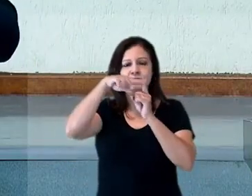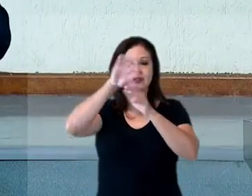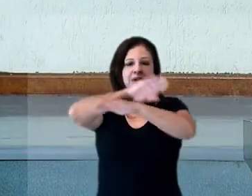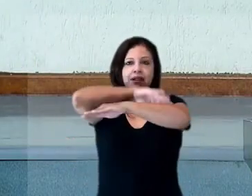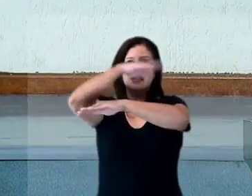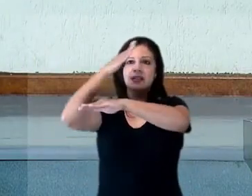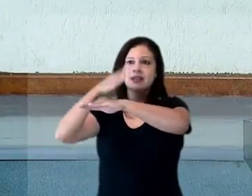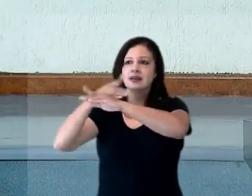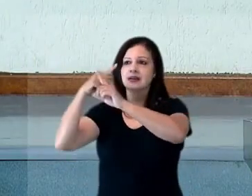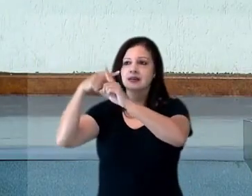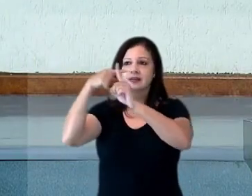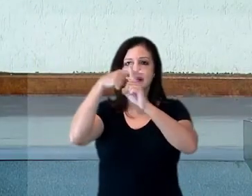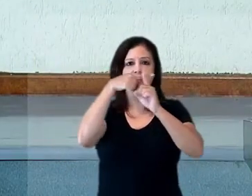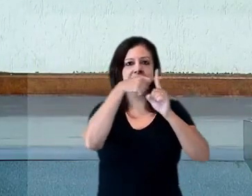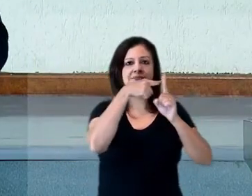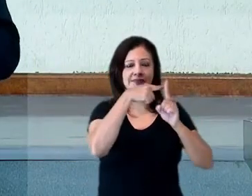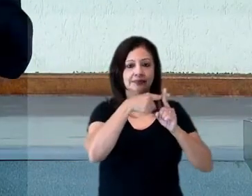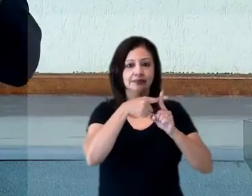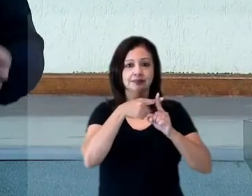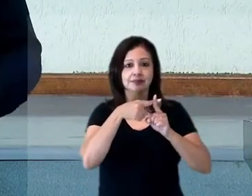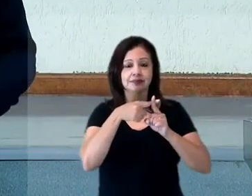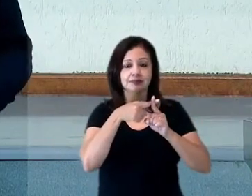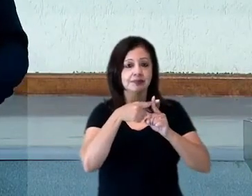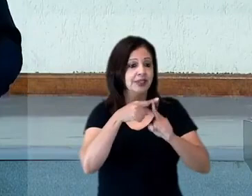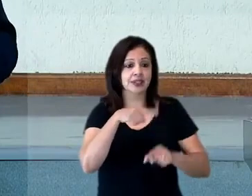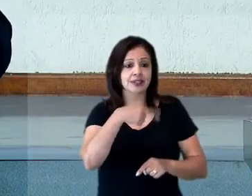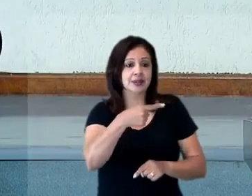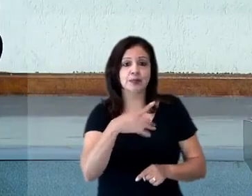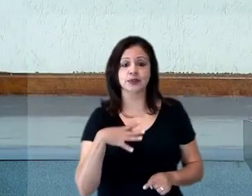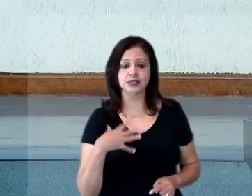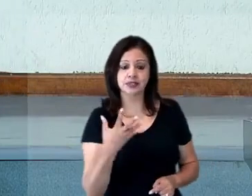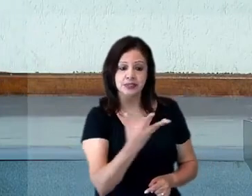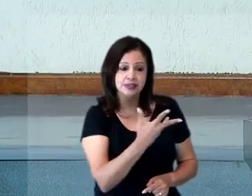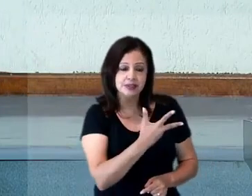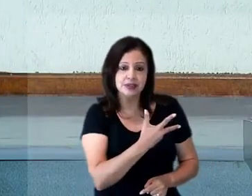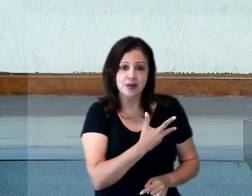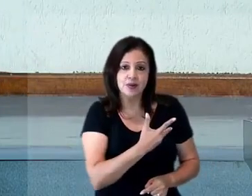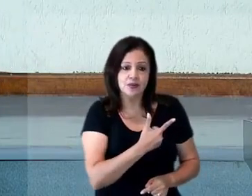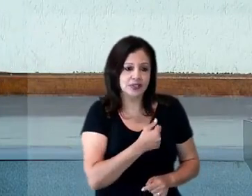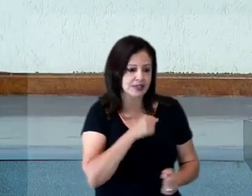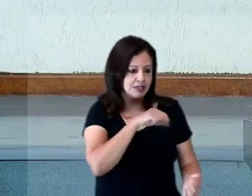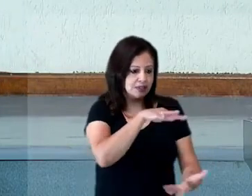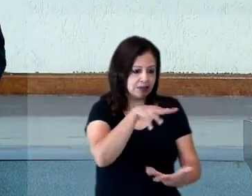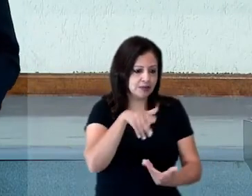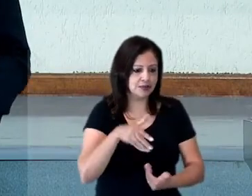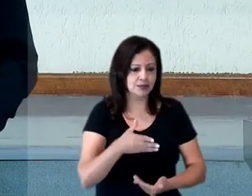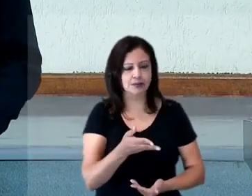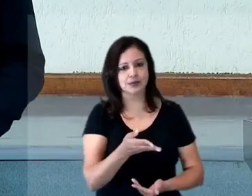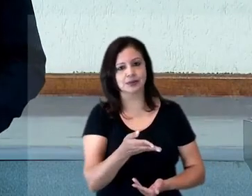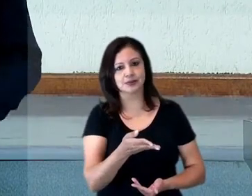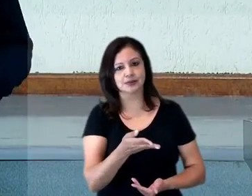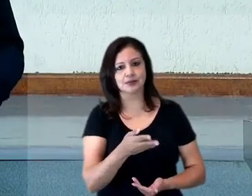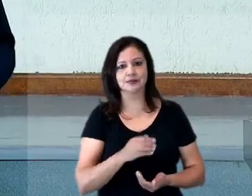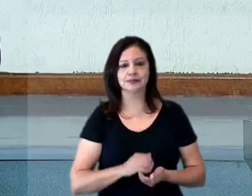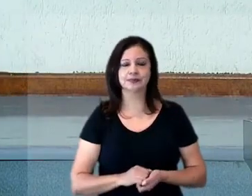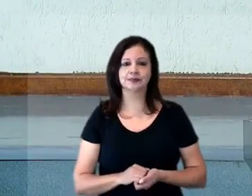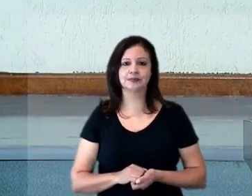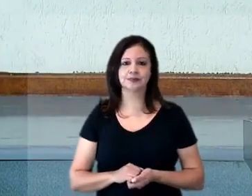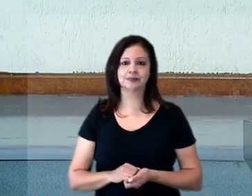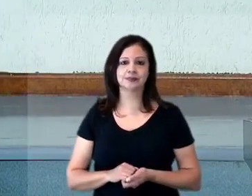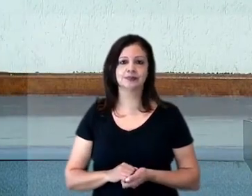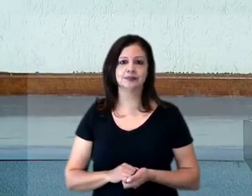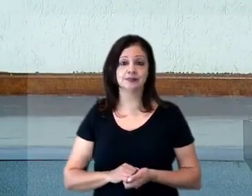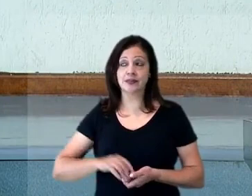e, consequentemente, a salvação que resulta ou que resultaria dessa morte do Senhor.